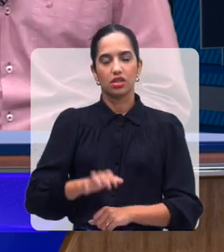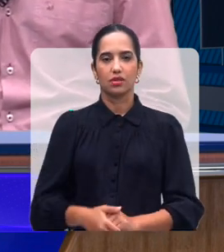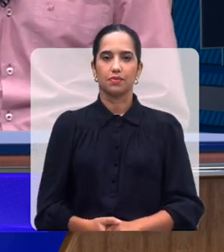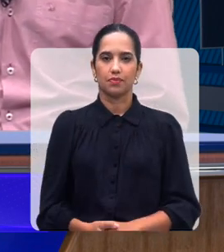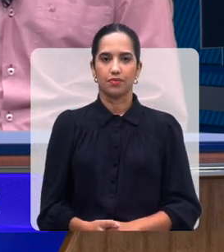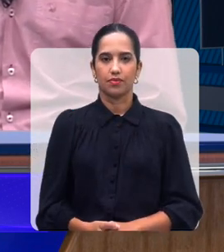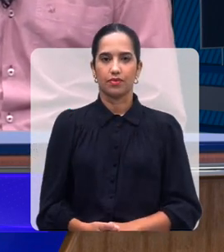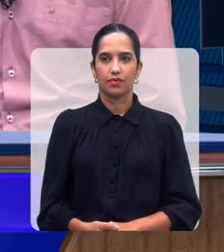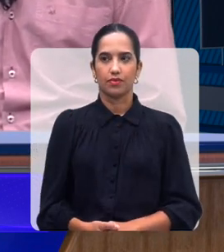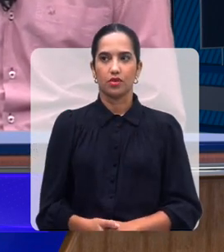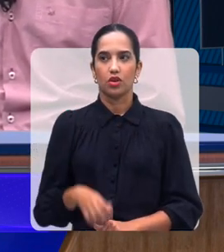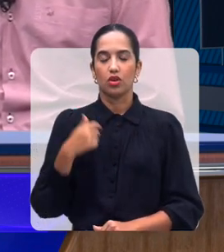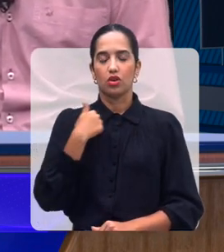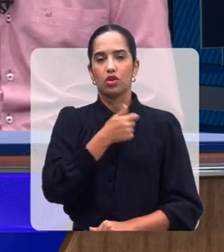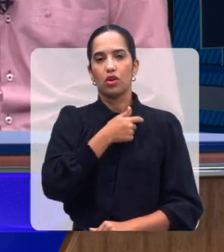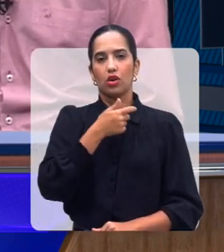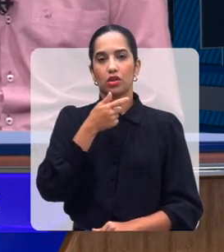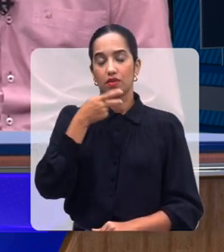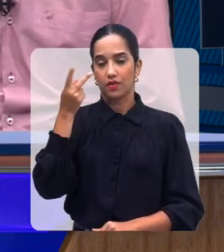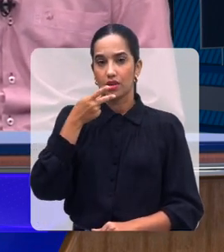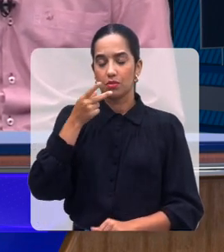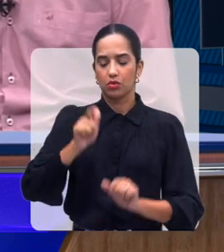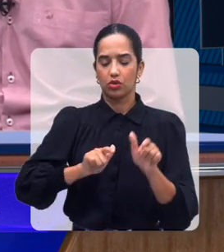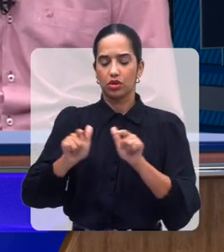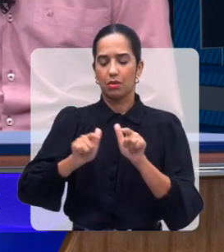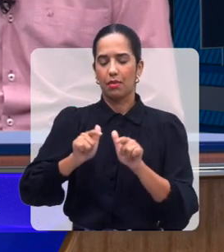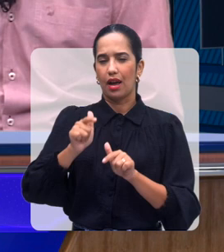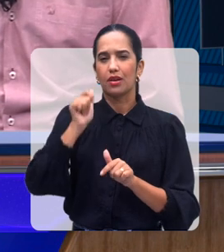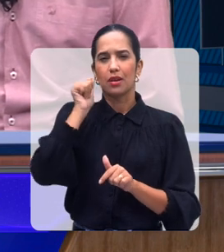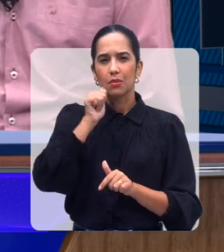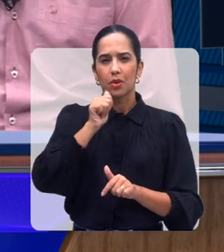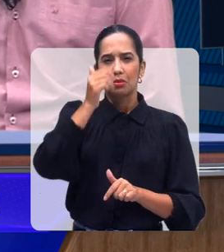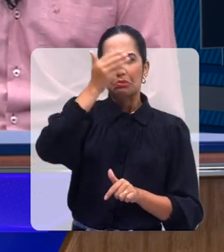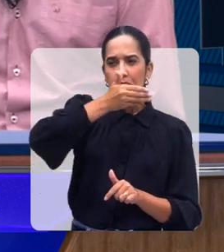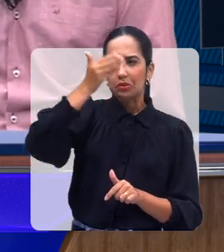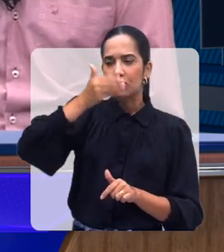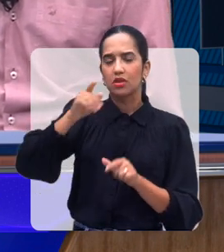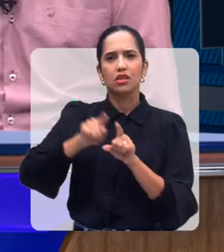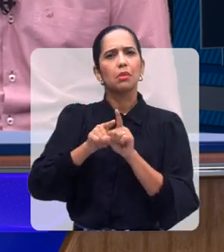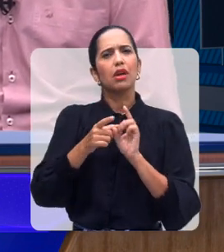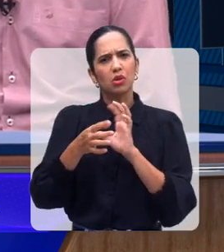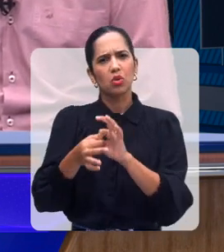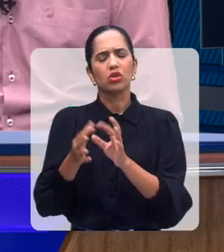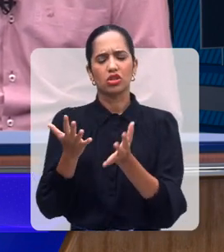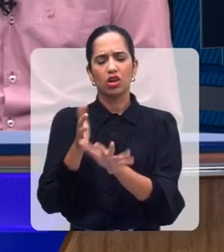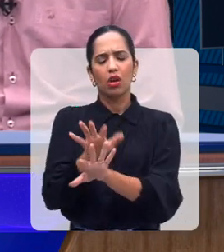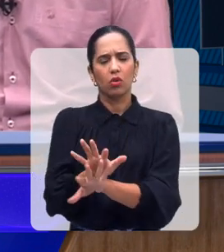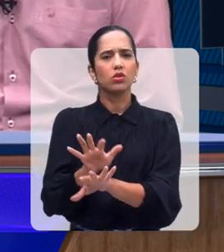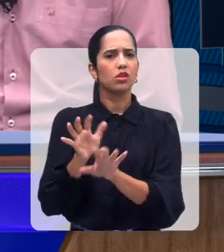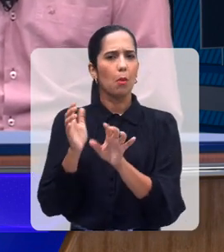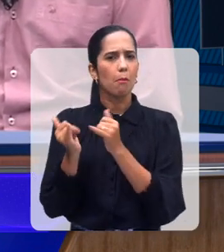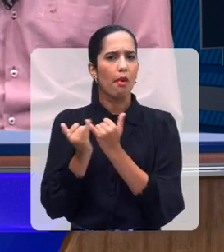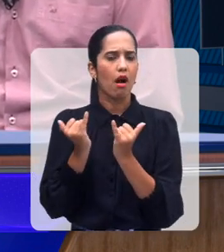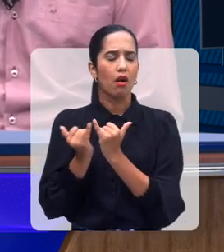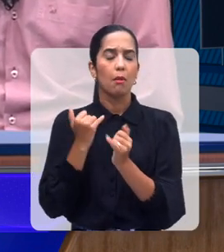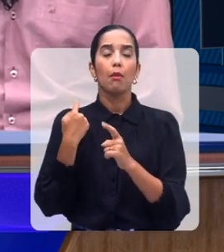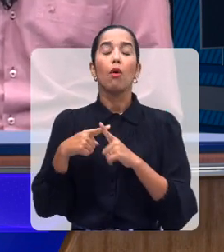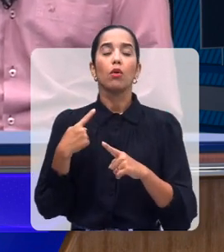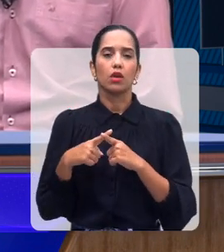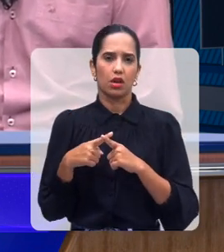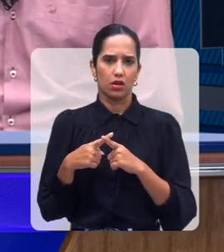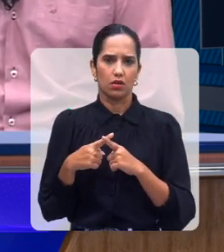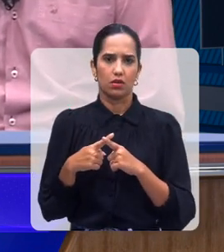falamos no trabalho invisível da mulher, isso vai para toda a área da inclusão. Porque, afinal de